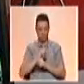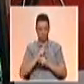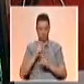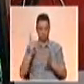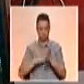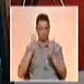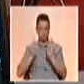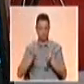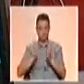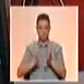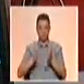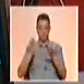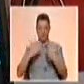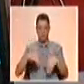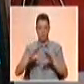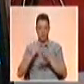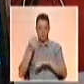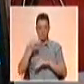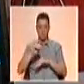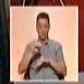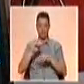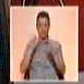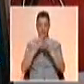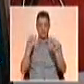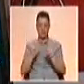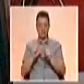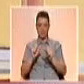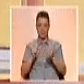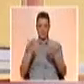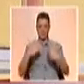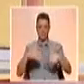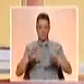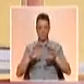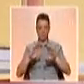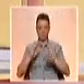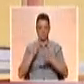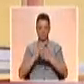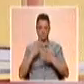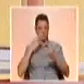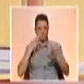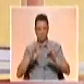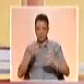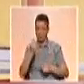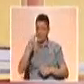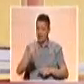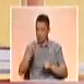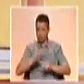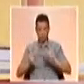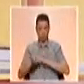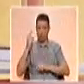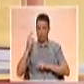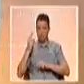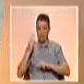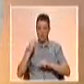Claro. E aplicar este tipo de sistemas, isto também não deve ser nem simples nem barato, imagino eu.